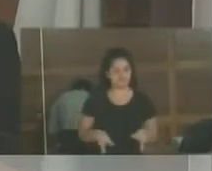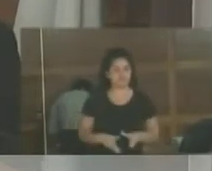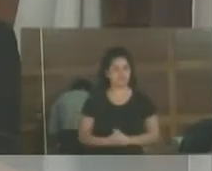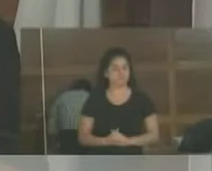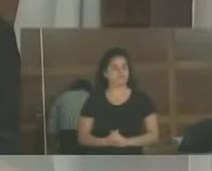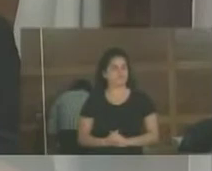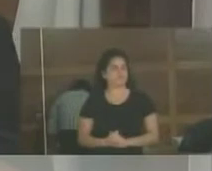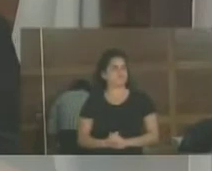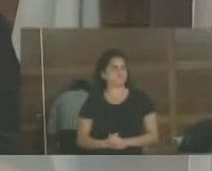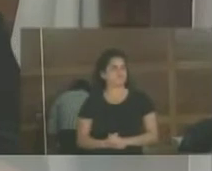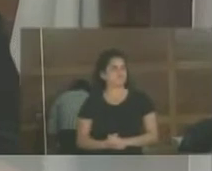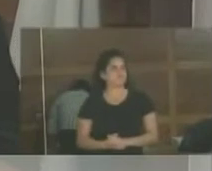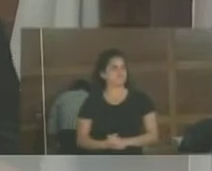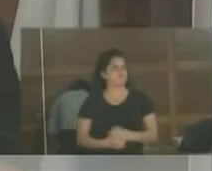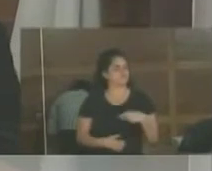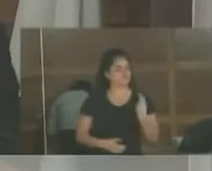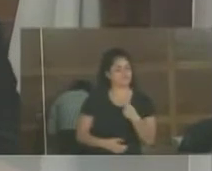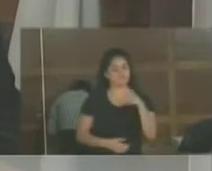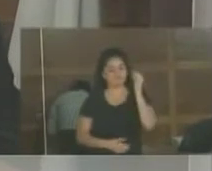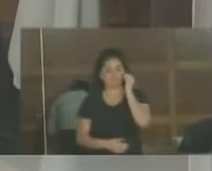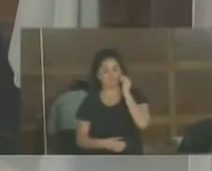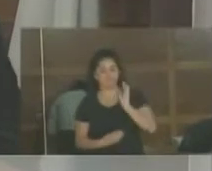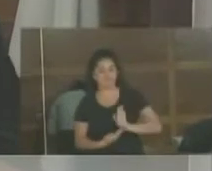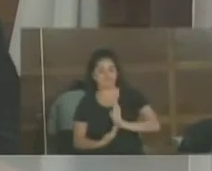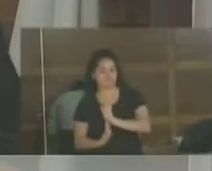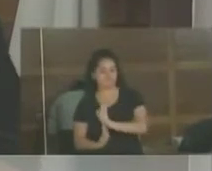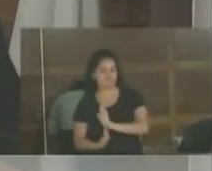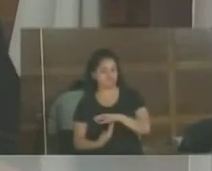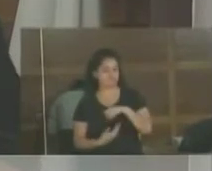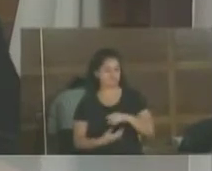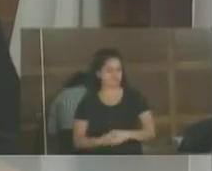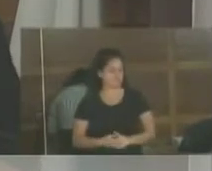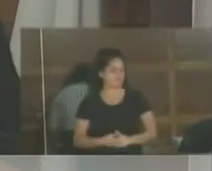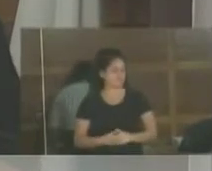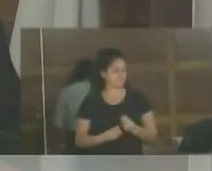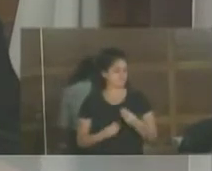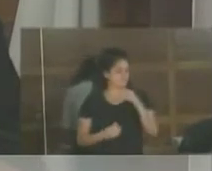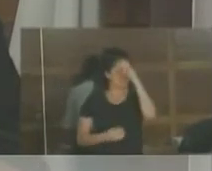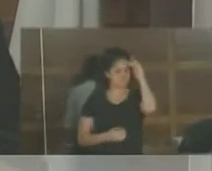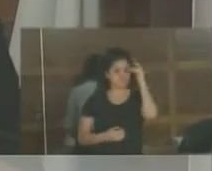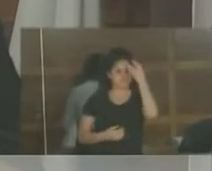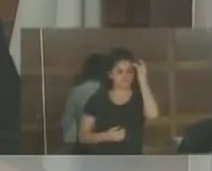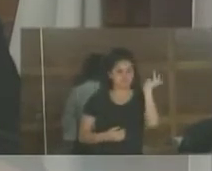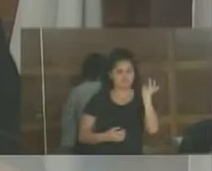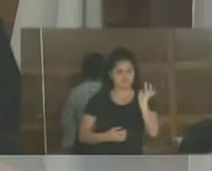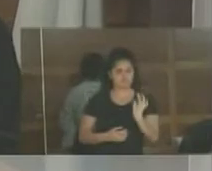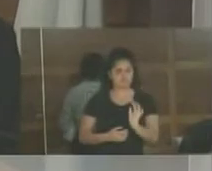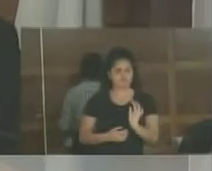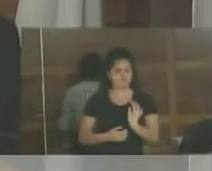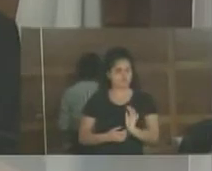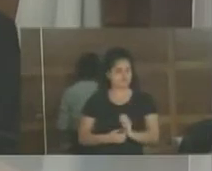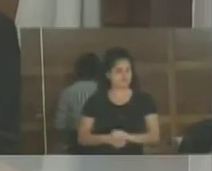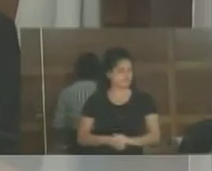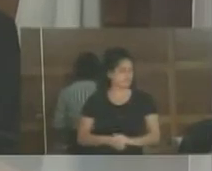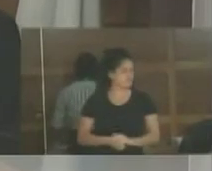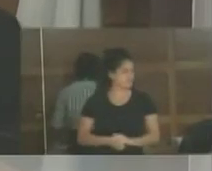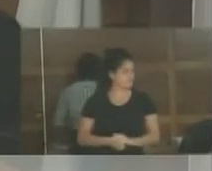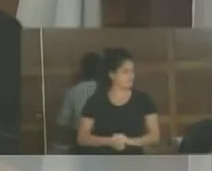área também a gente tenta ajudar. Zé, talvez tem muitas pessoas que não sabem.